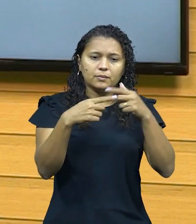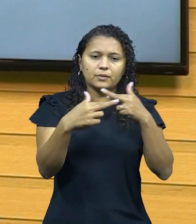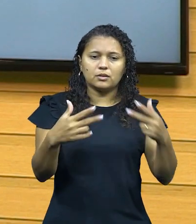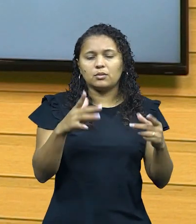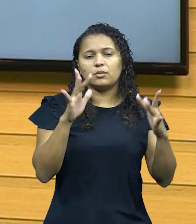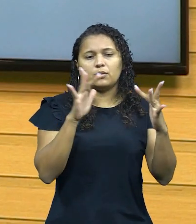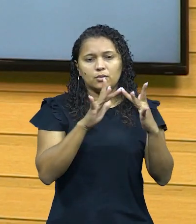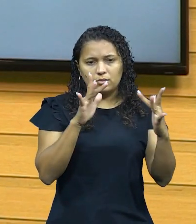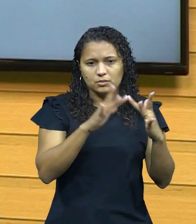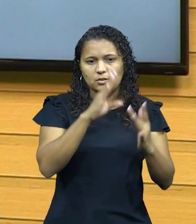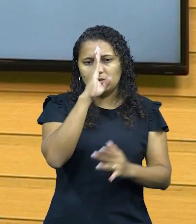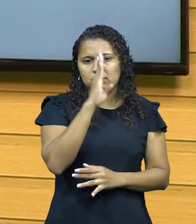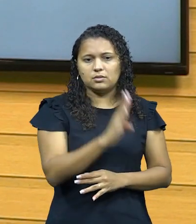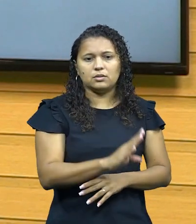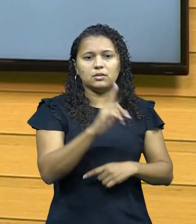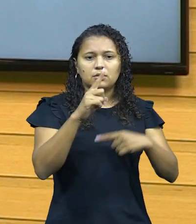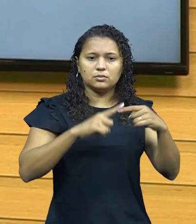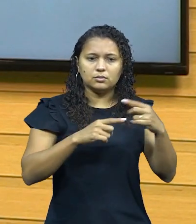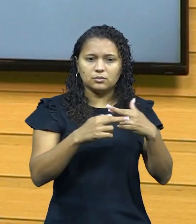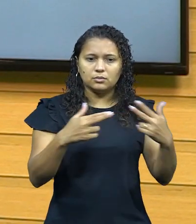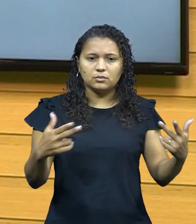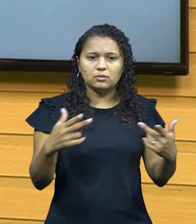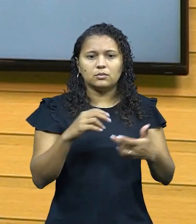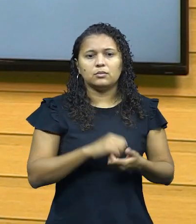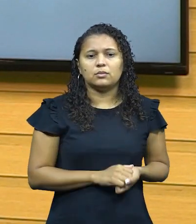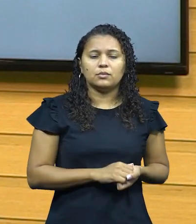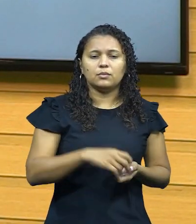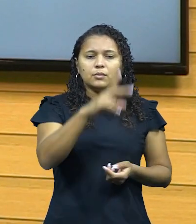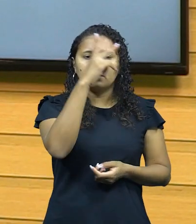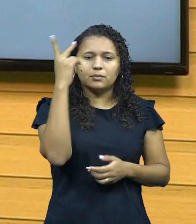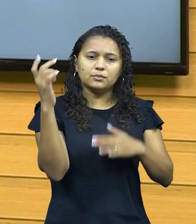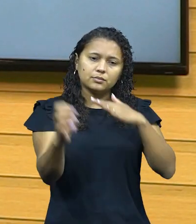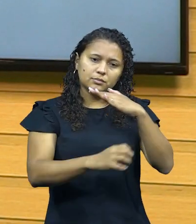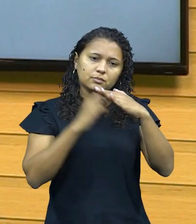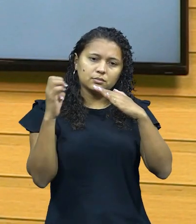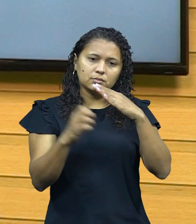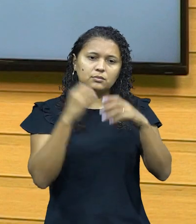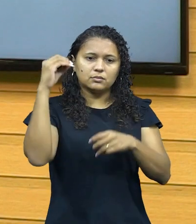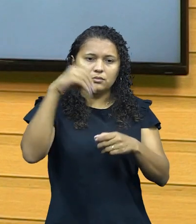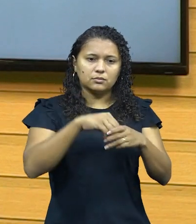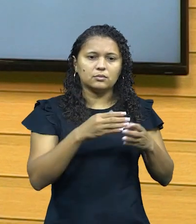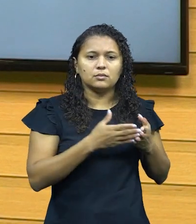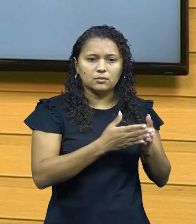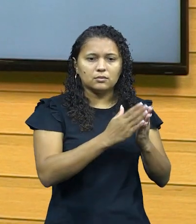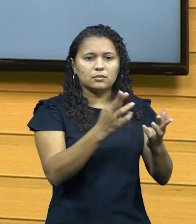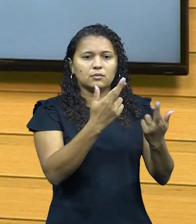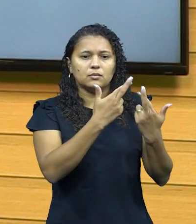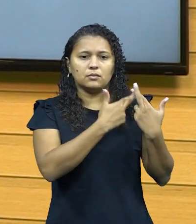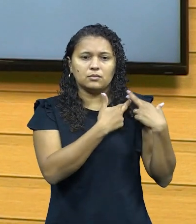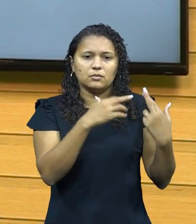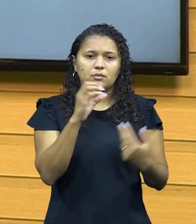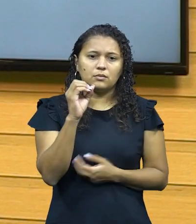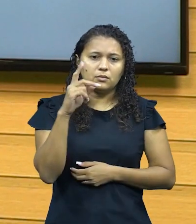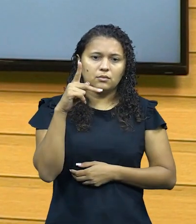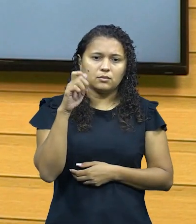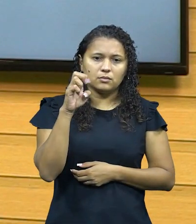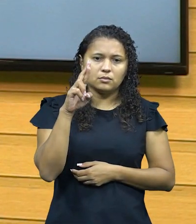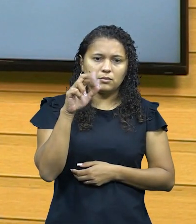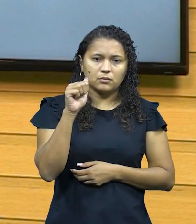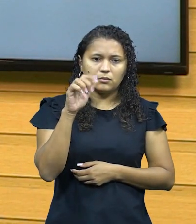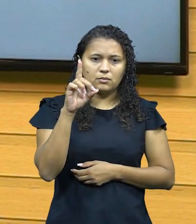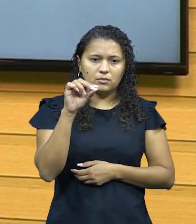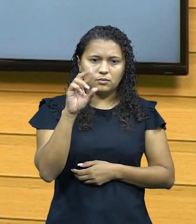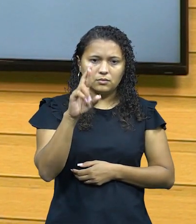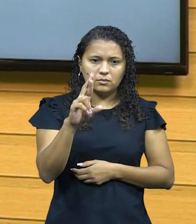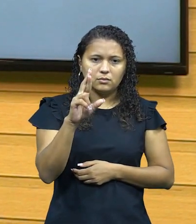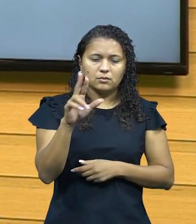ele lida diretamente com as mercadorias e com os trabalhadores portuários. Aí ele é responsável pelos operadores portuários,